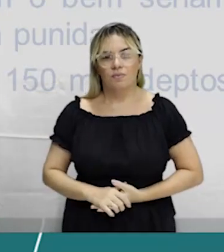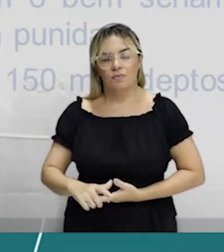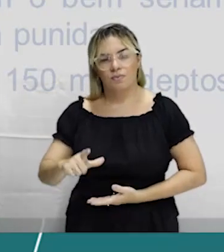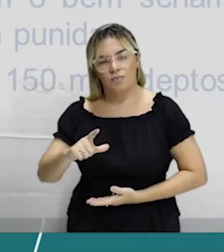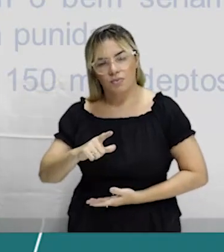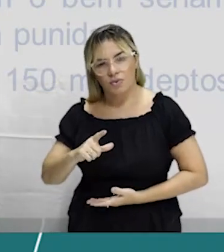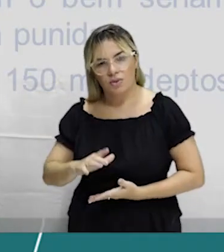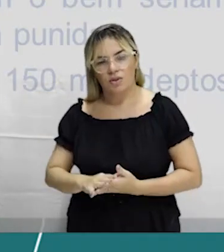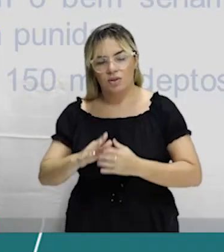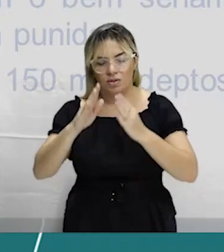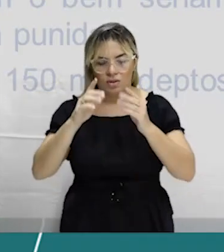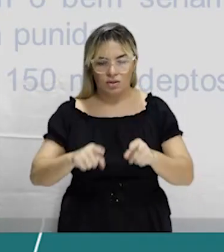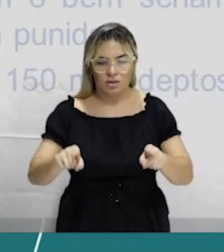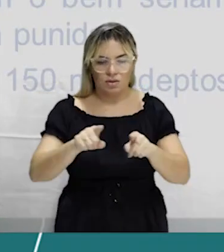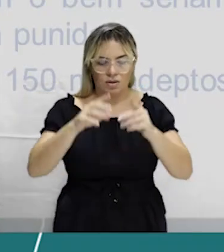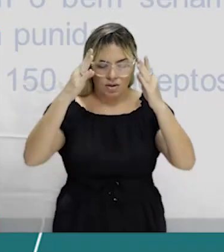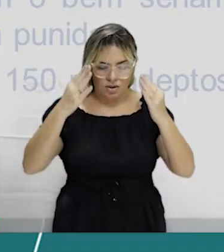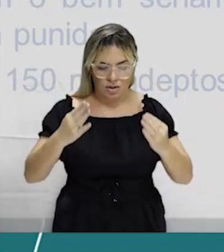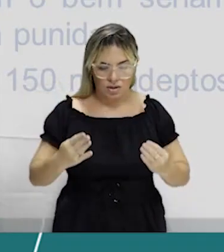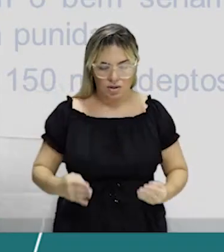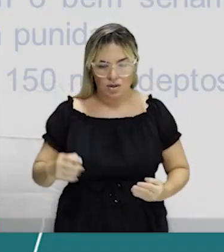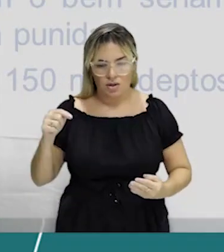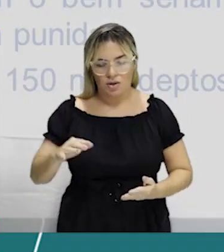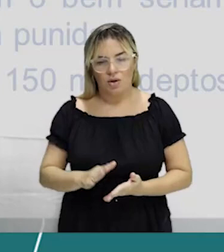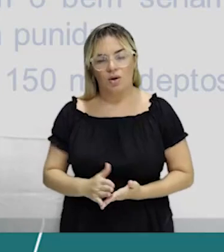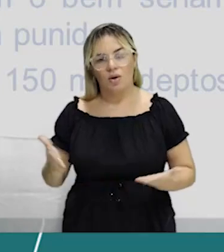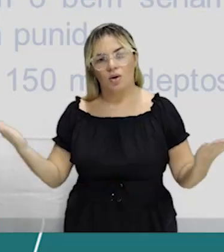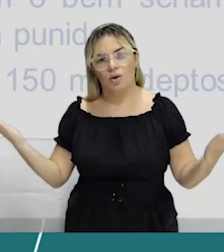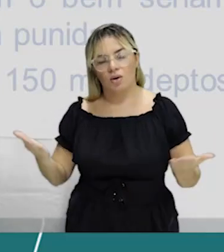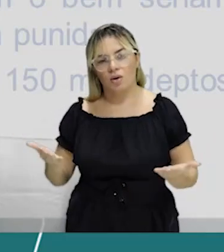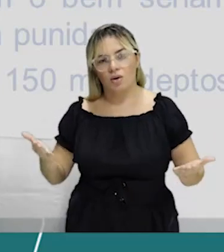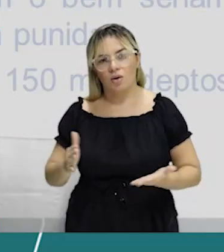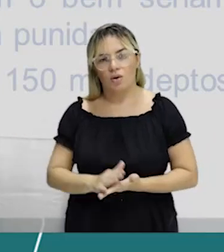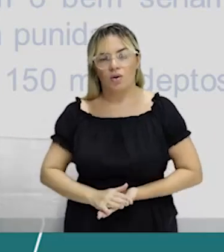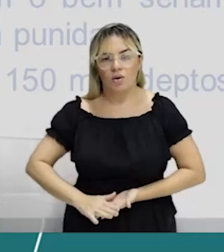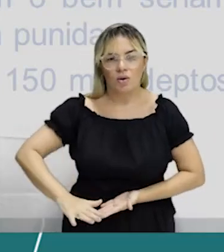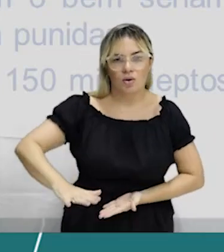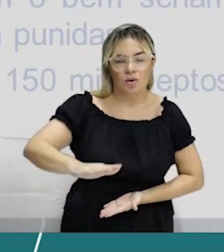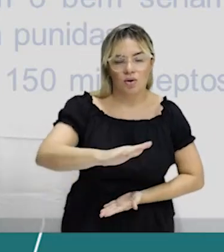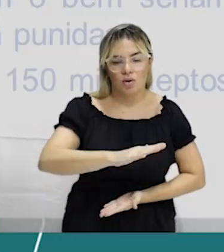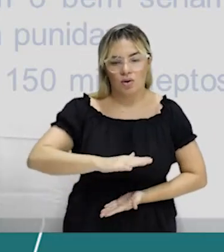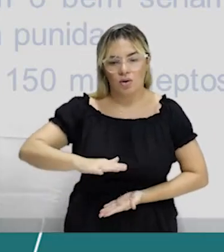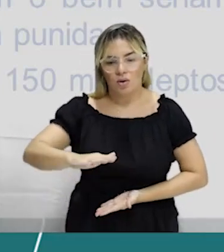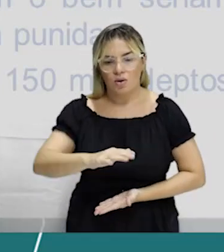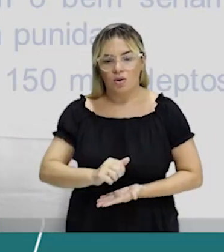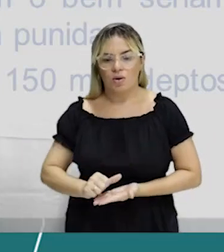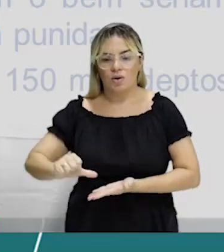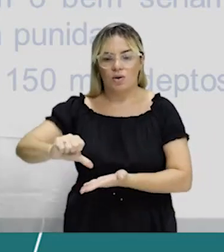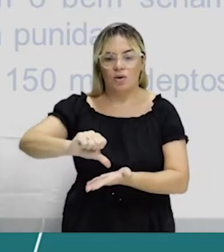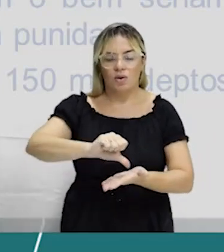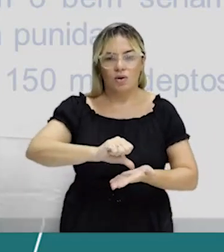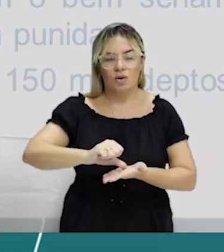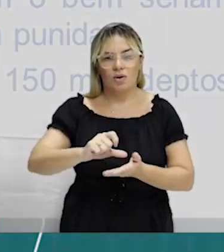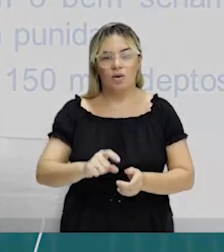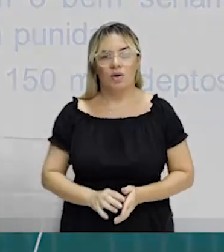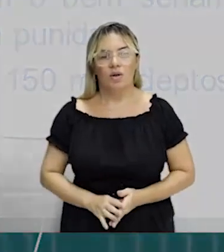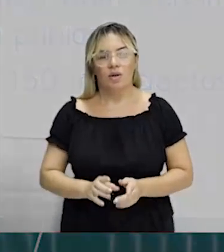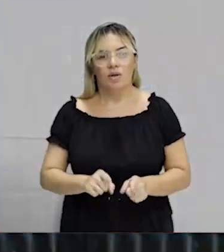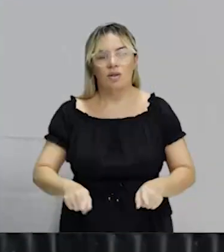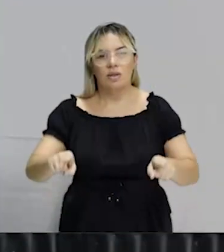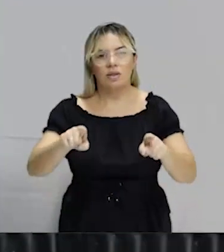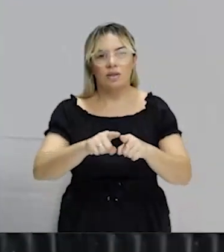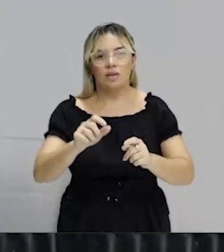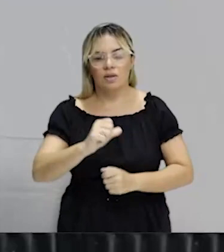nós analisarmos, atualmente, se você olhar ali na região do Irã e até mesmo no território